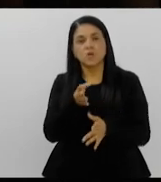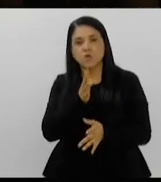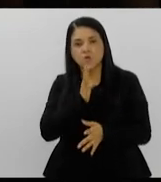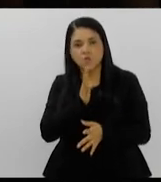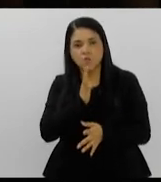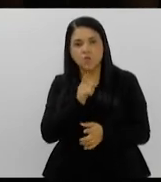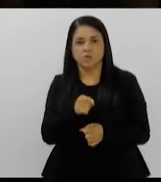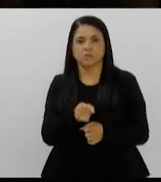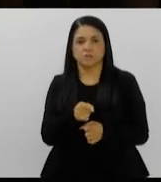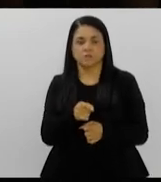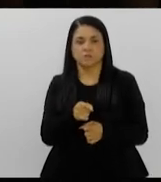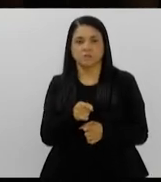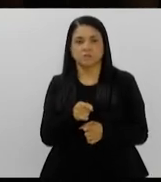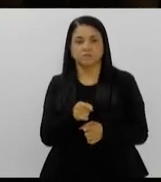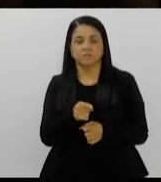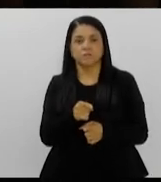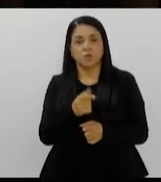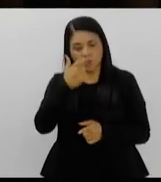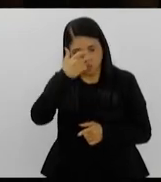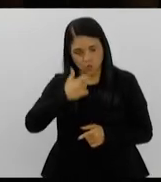reconhecida, reconhecer